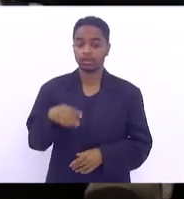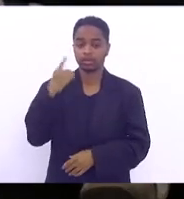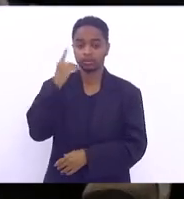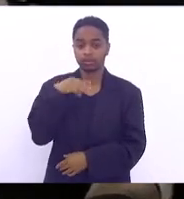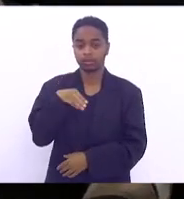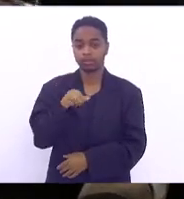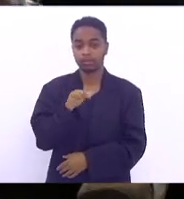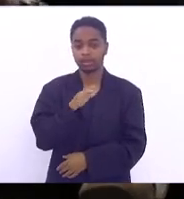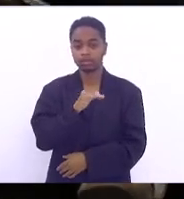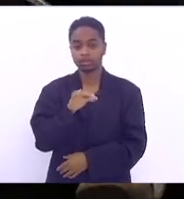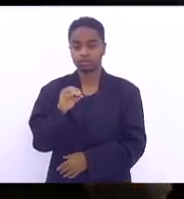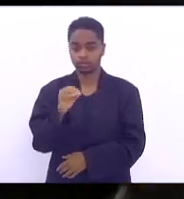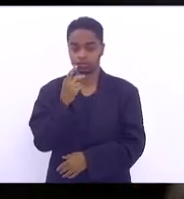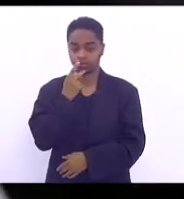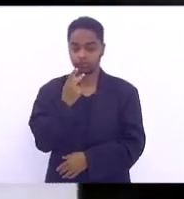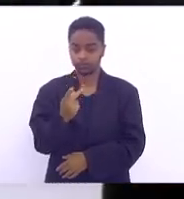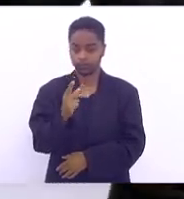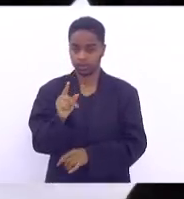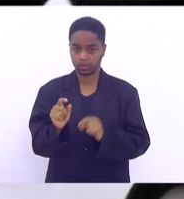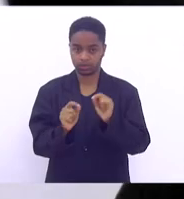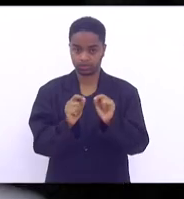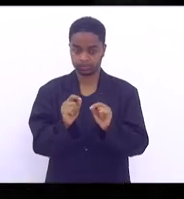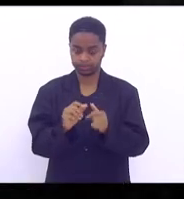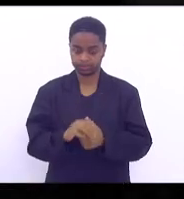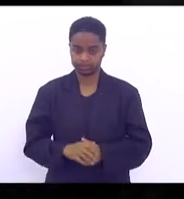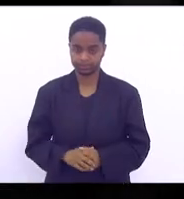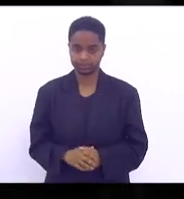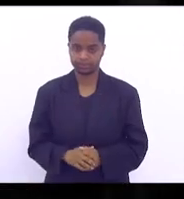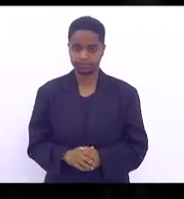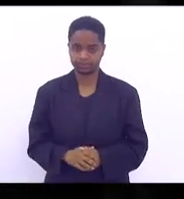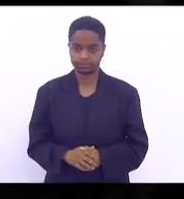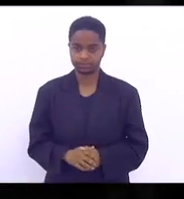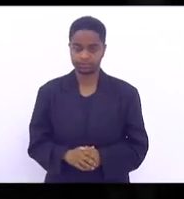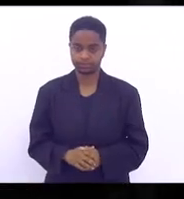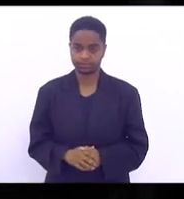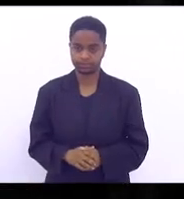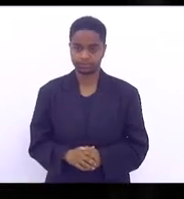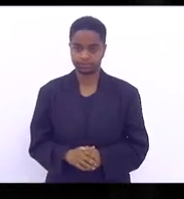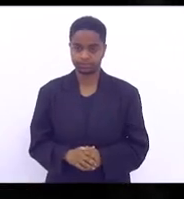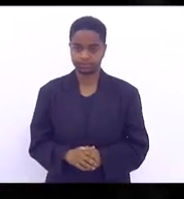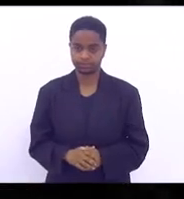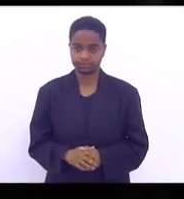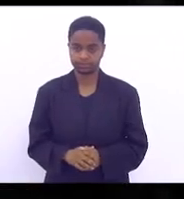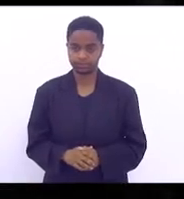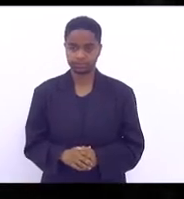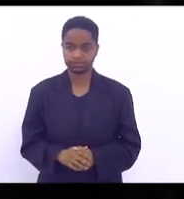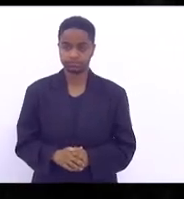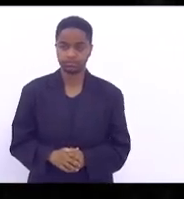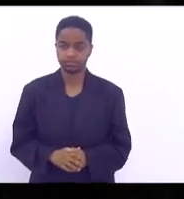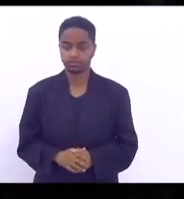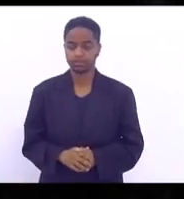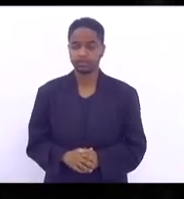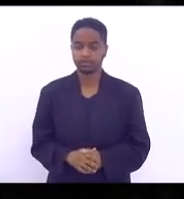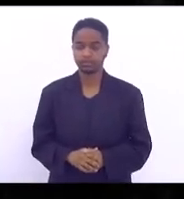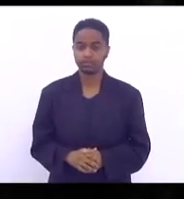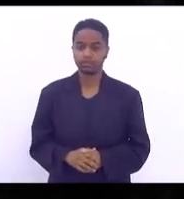Gualberto, ele menciona... Deputado Fred Pacheco. Uma lei... Deputado Serafim.